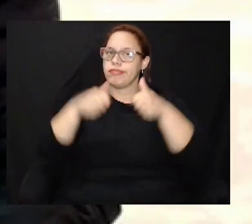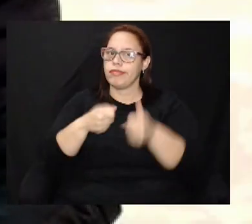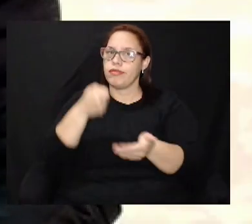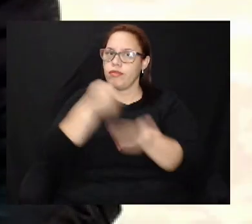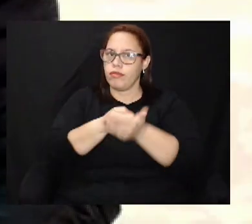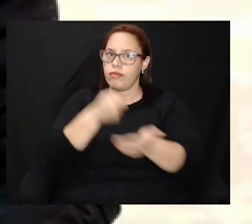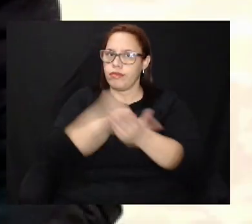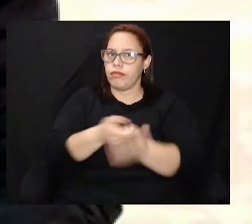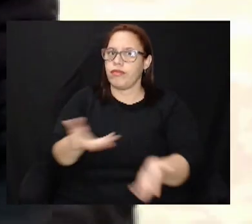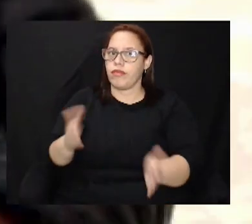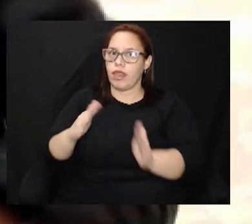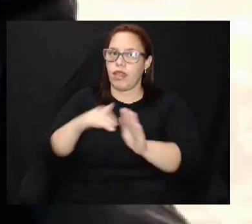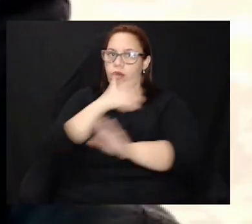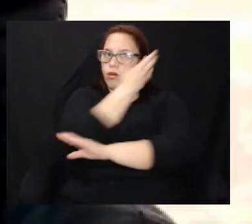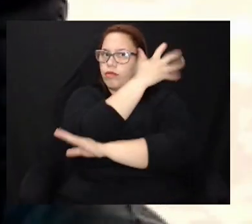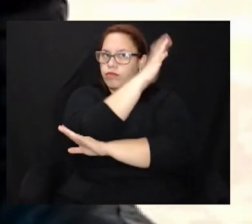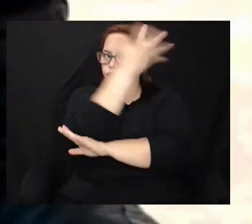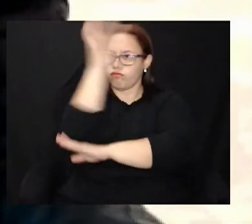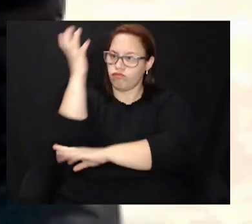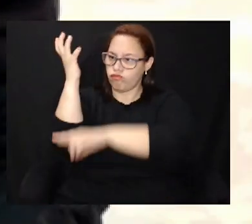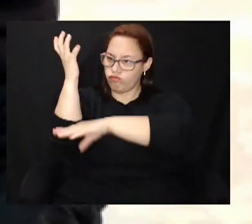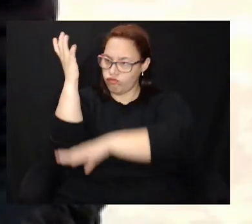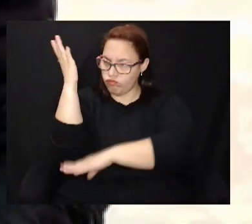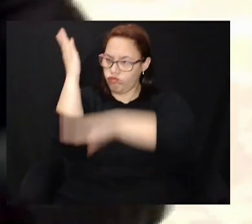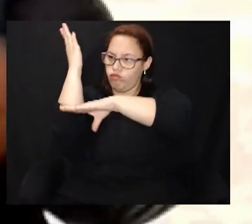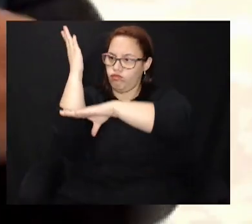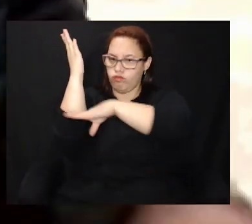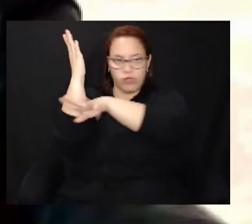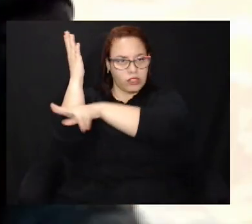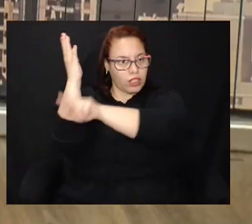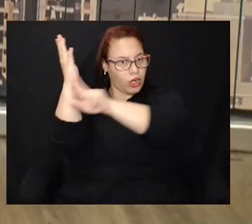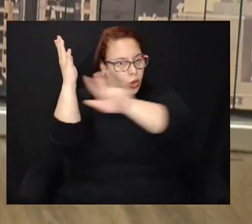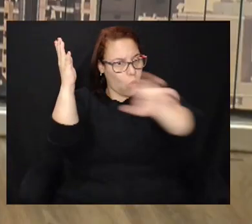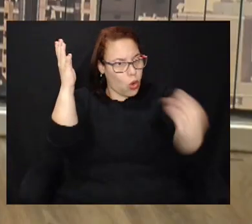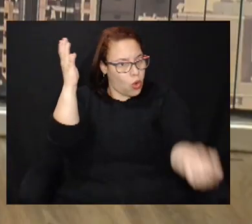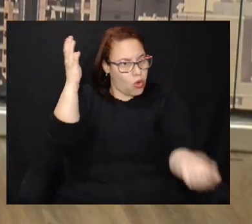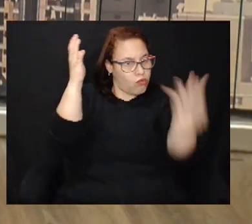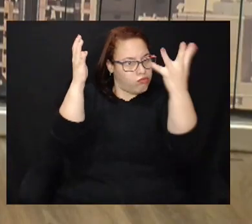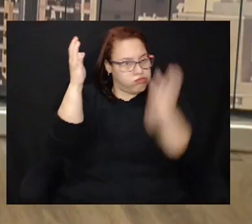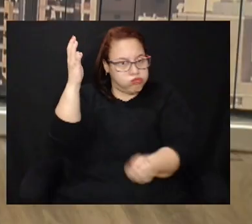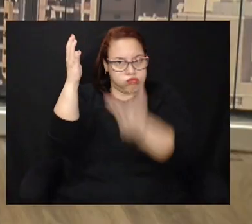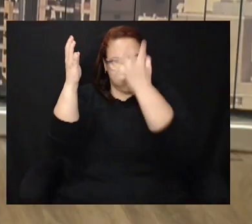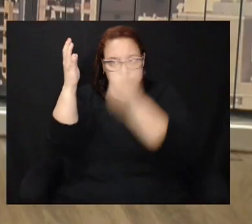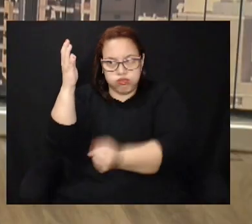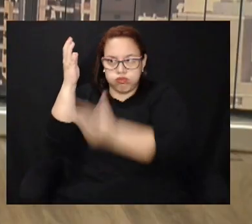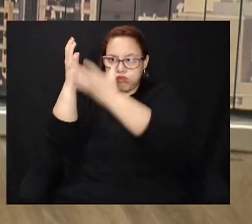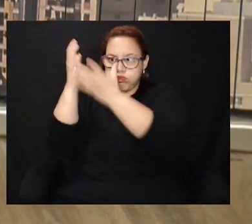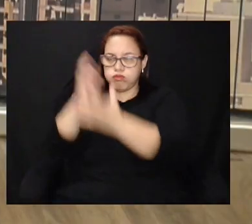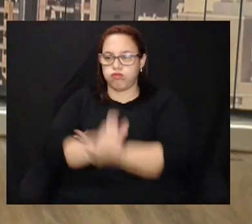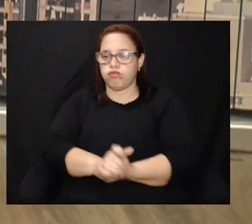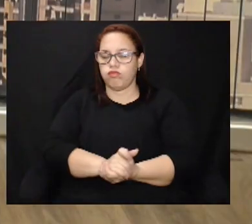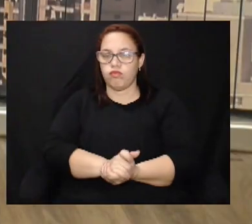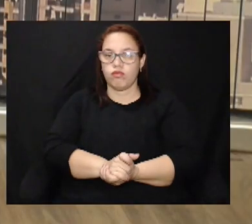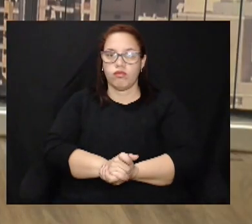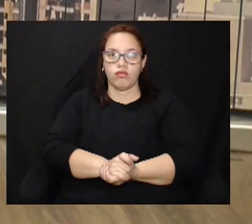pé é vida. Você falou a vida, Você falou, inclusive, Samuel, em questão... Mas